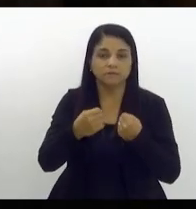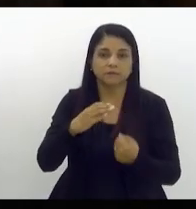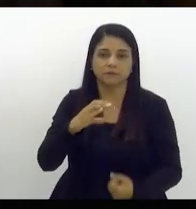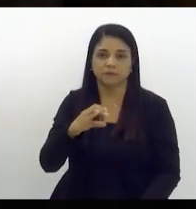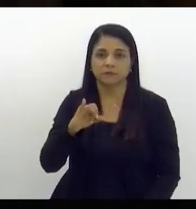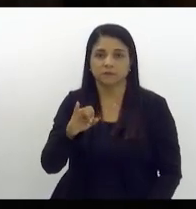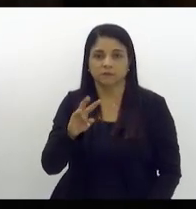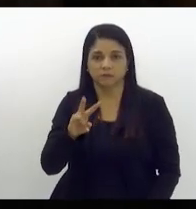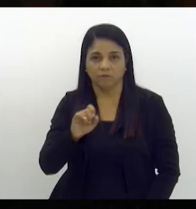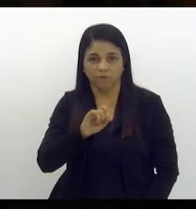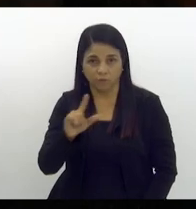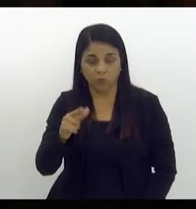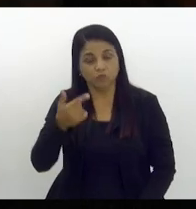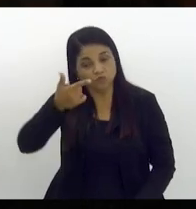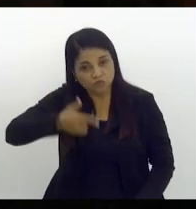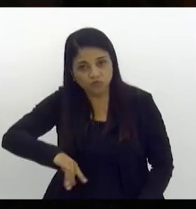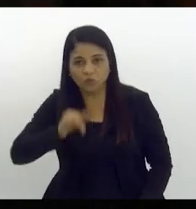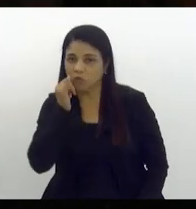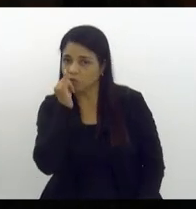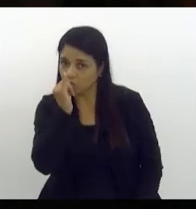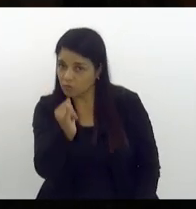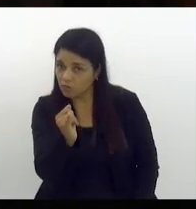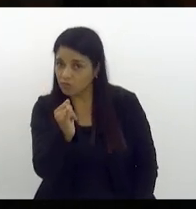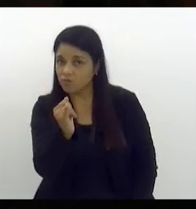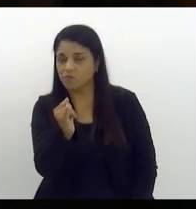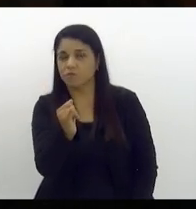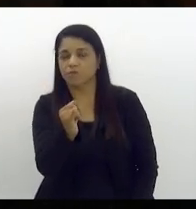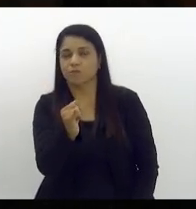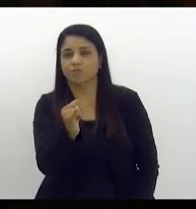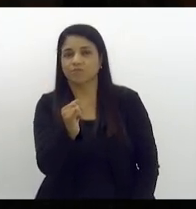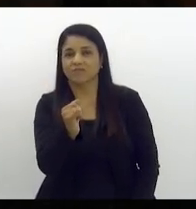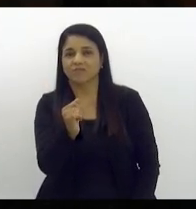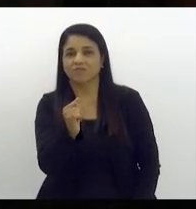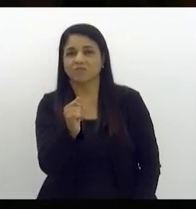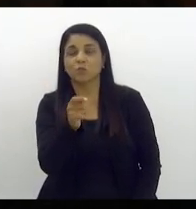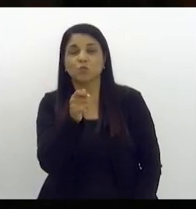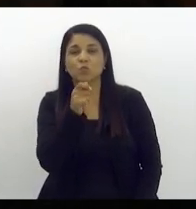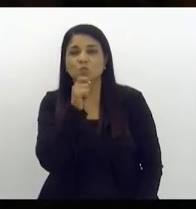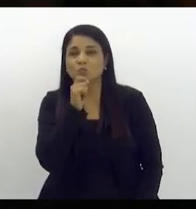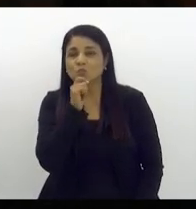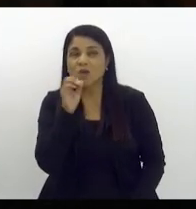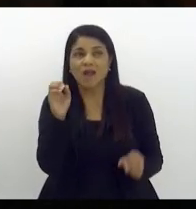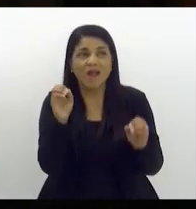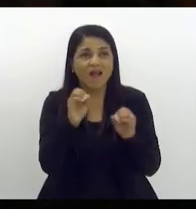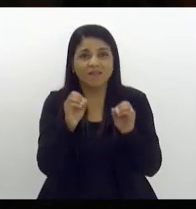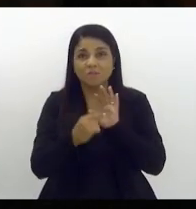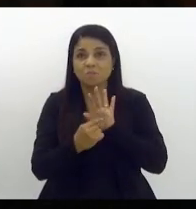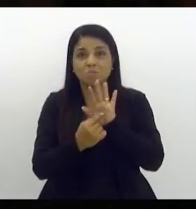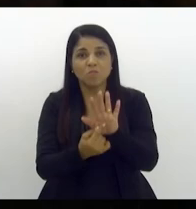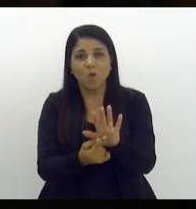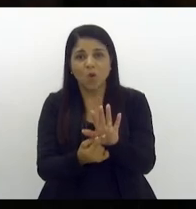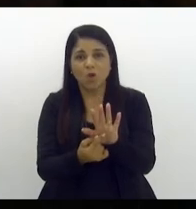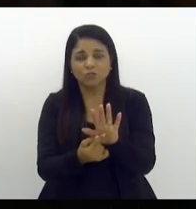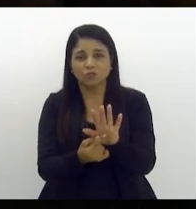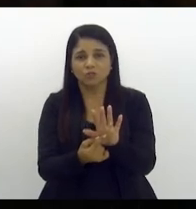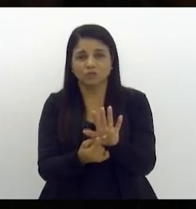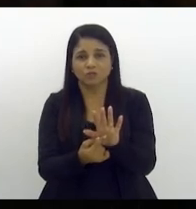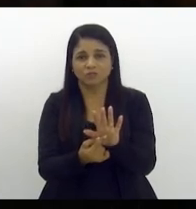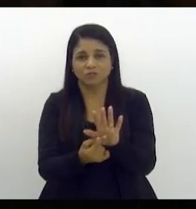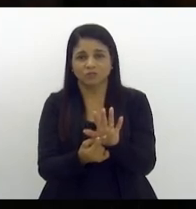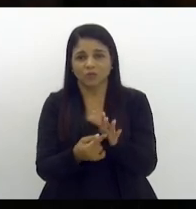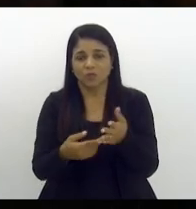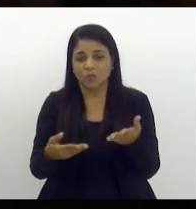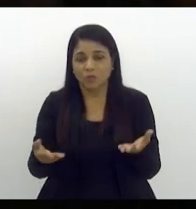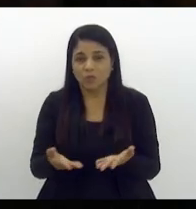Porque, volto a dizer, não tem nada que demonstre que essas condições, que